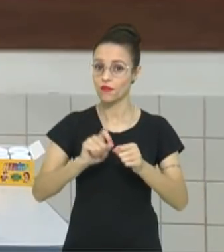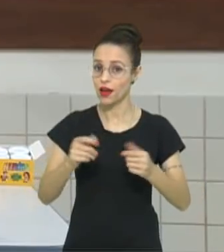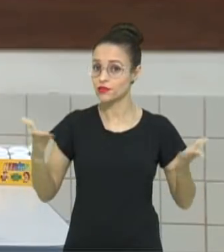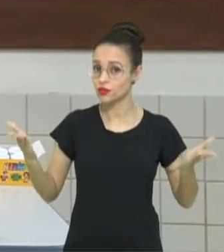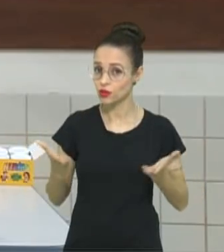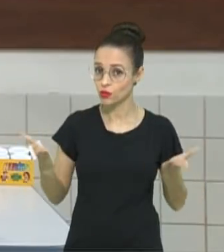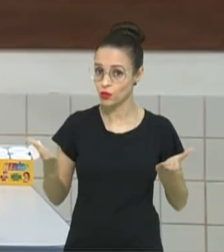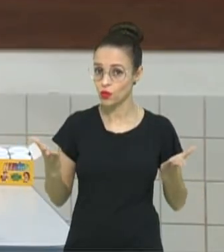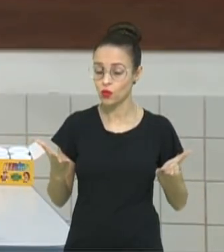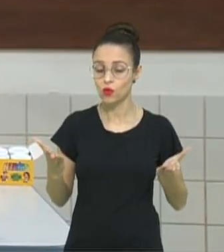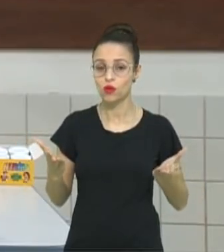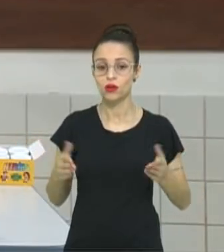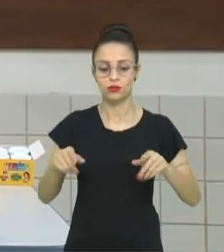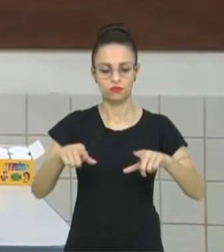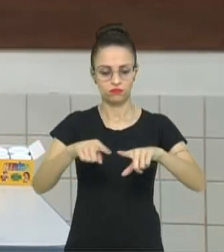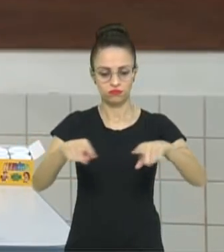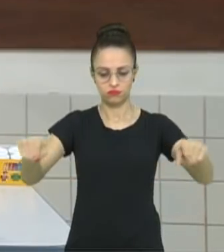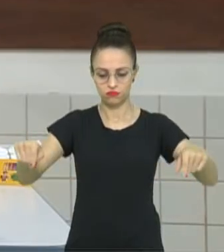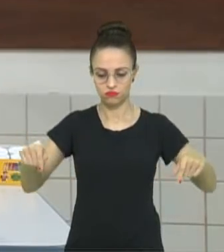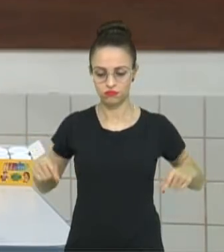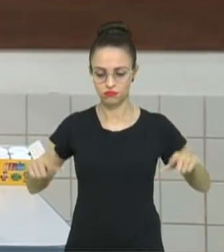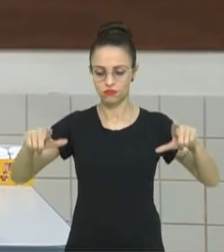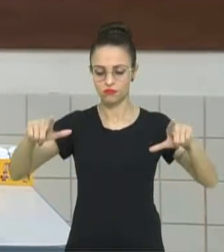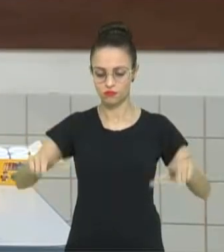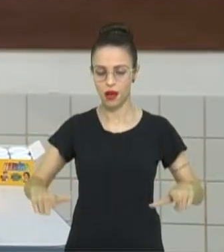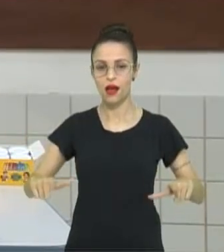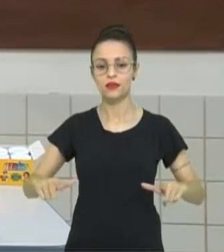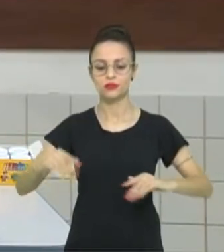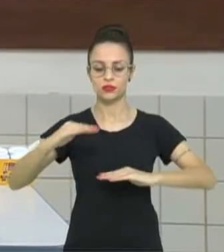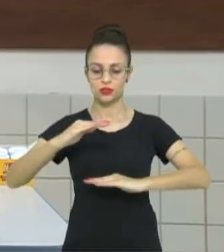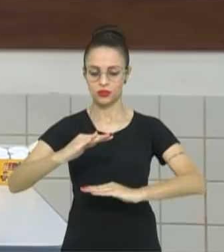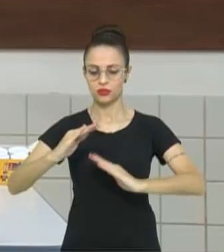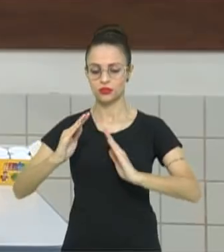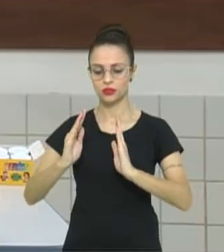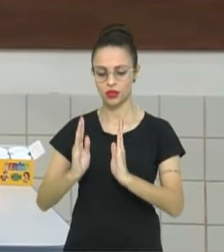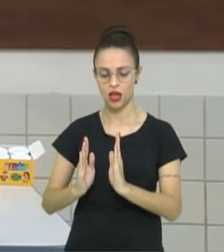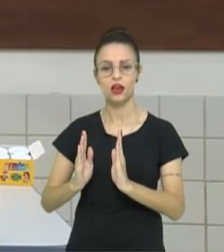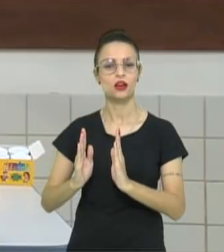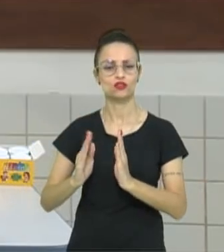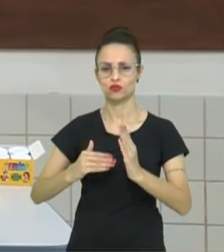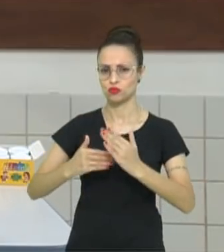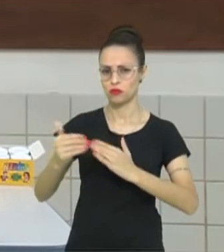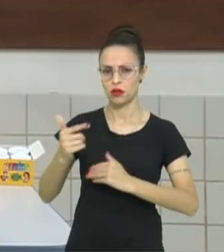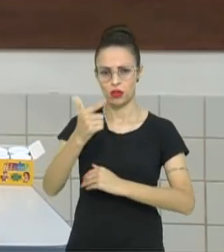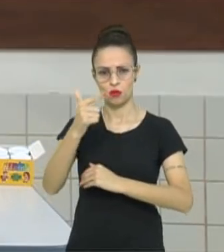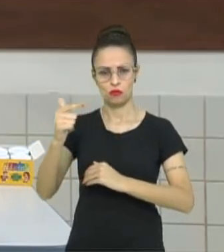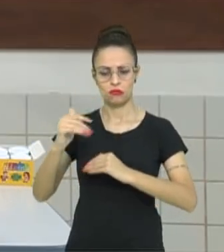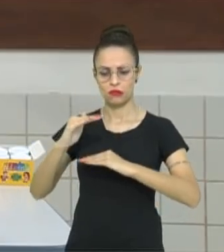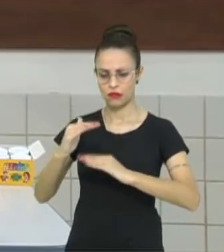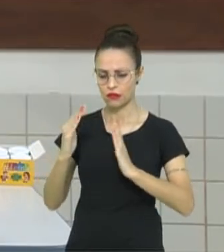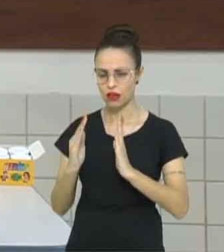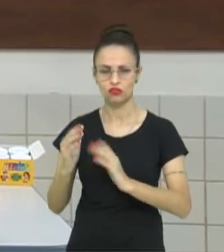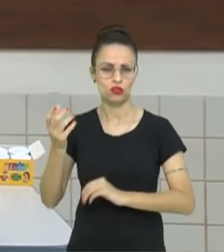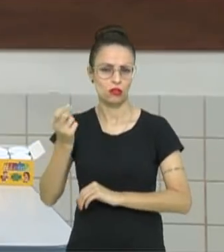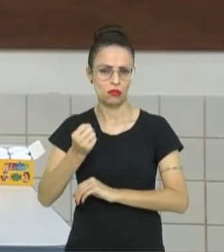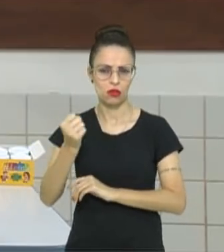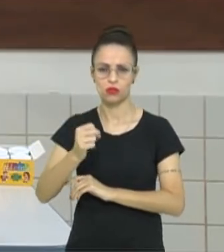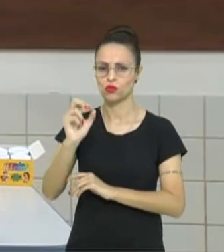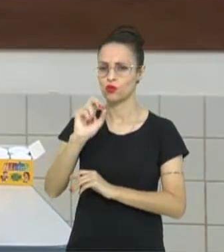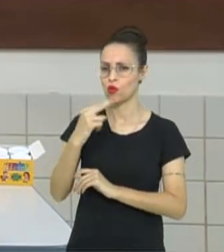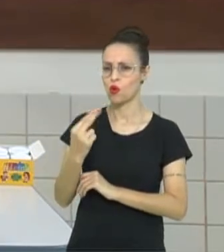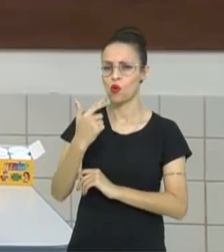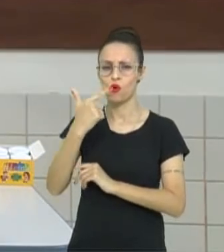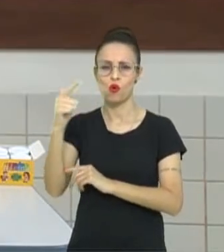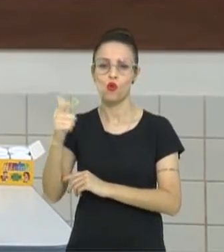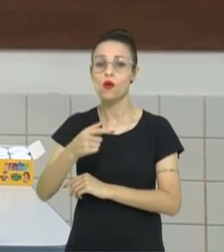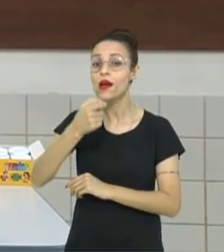nisso, né? Então, usando a base, usando a caixa, né? Tanto de leite ou qualquer outra caixa, pode ser também uma caixa de